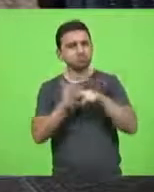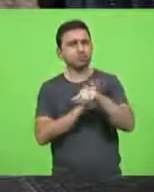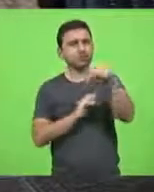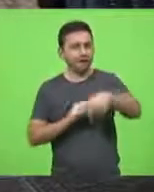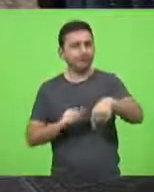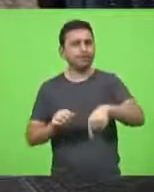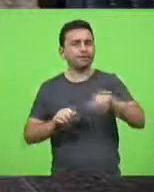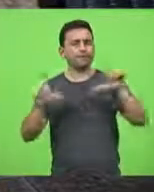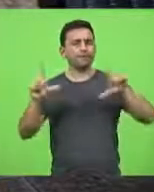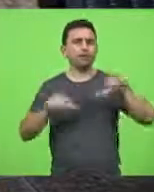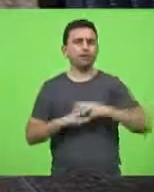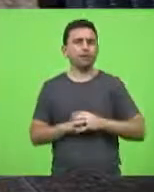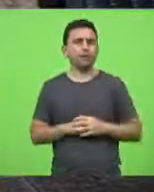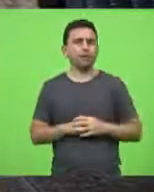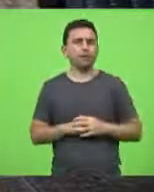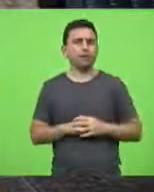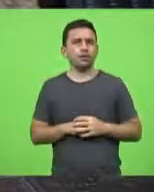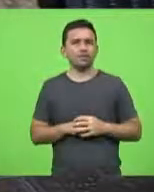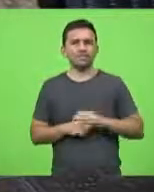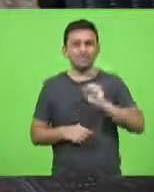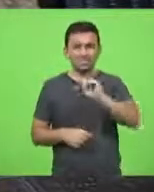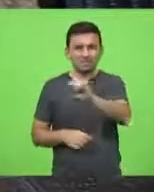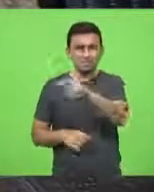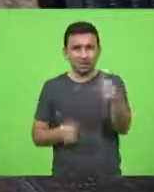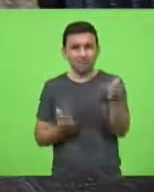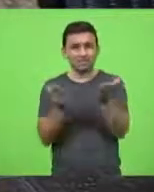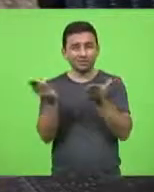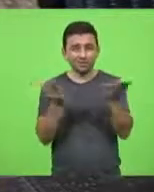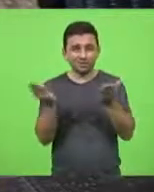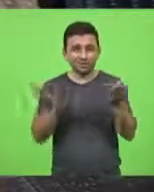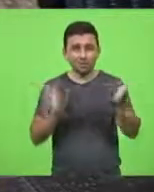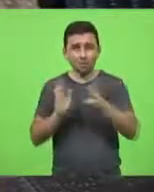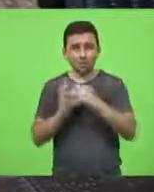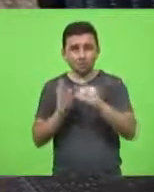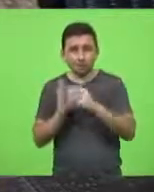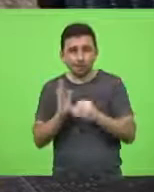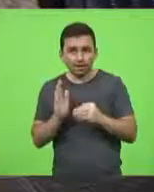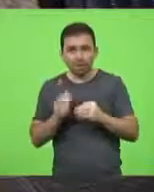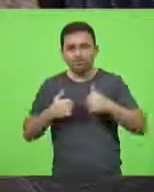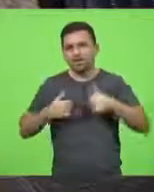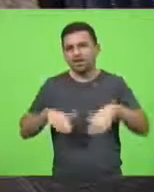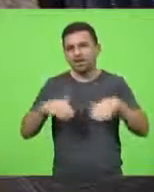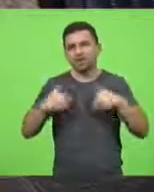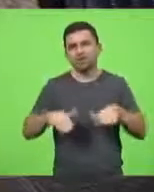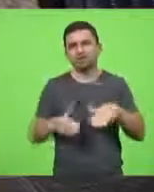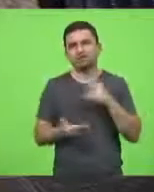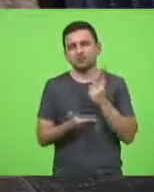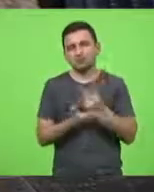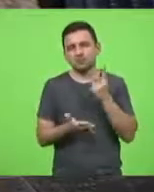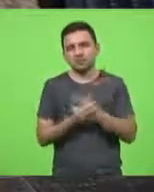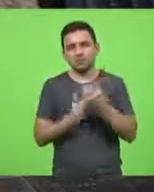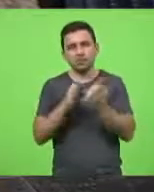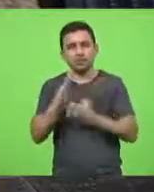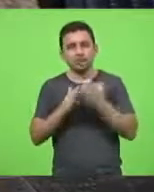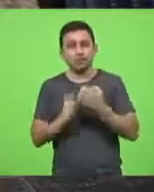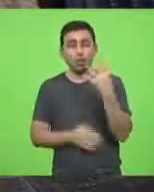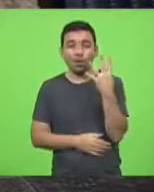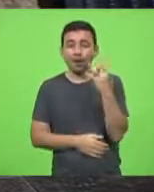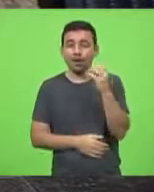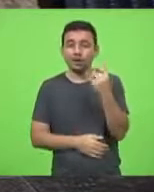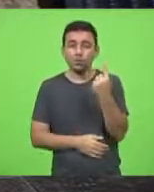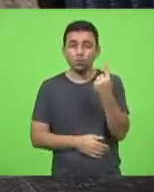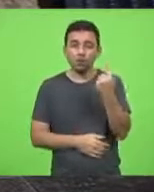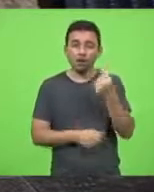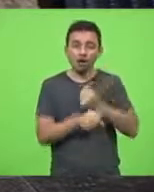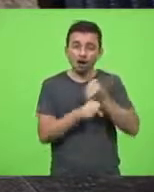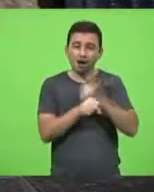vocês não fizerem licitação para esse sistema, para esse modal, e deixarem as mesmas empresas que estão lá há 41 anos operarem